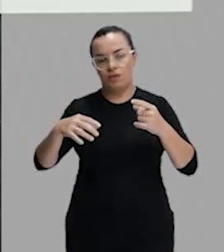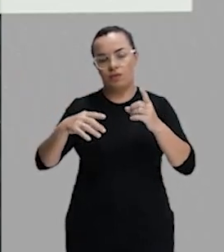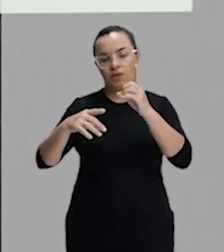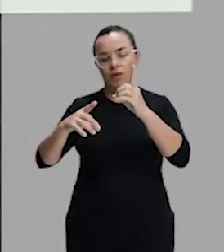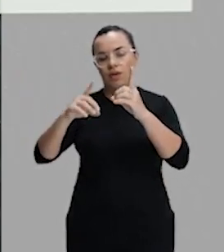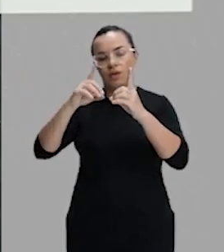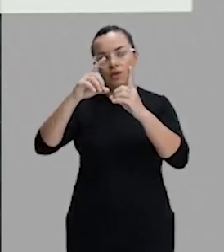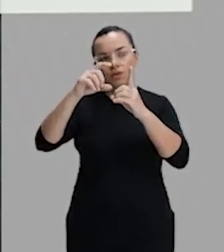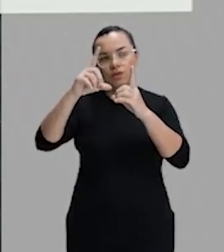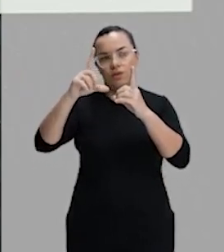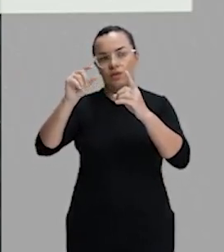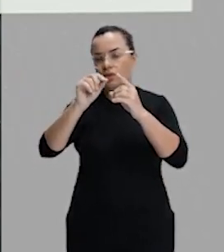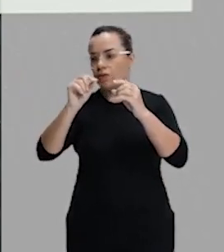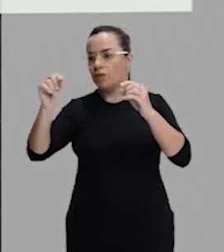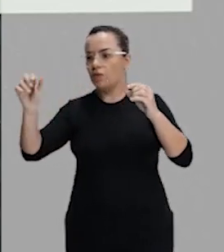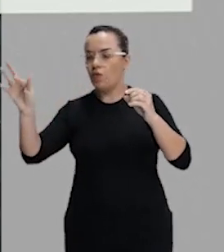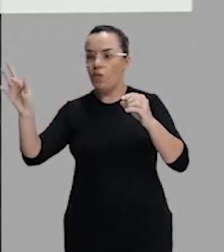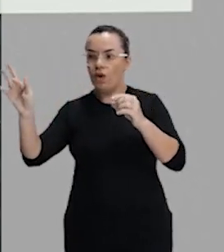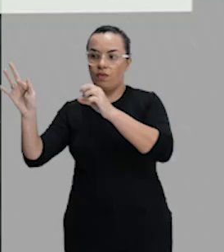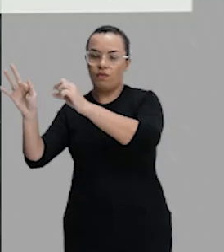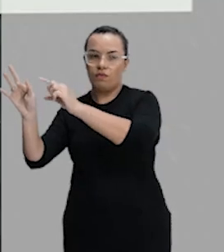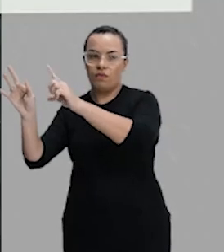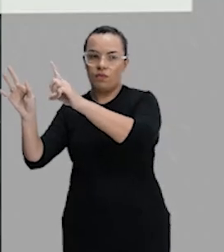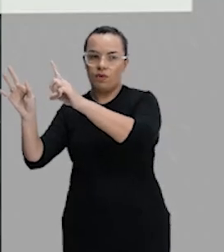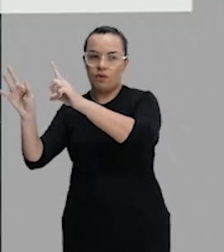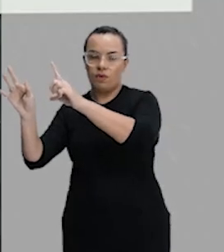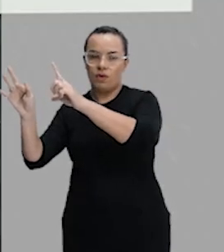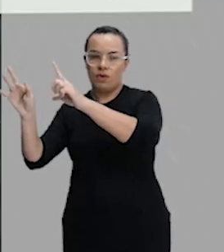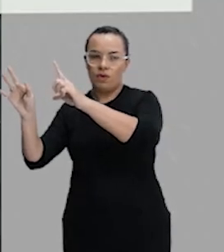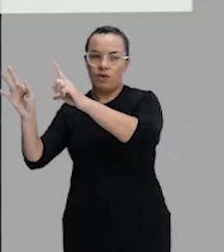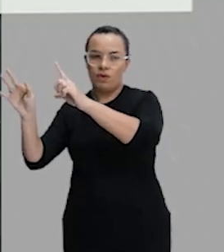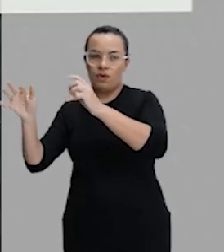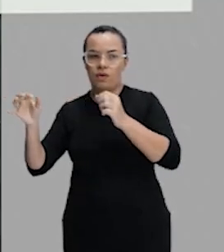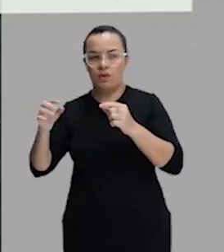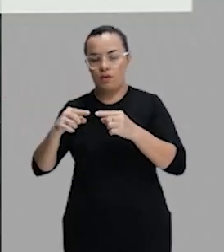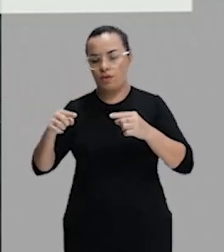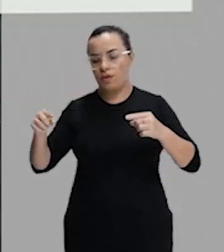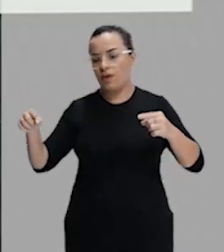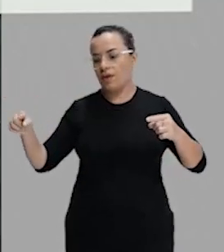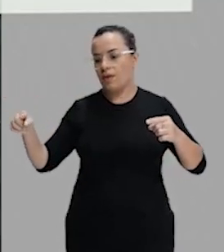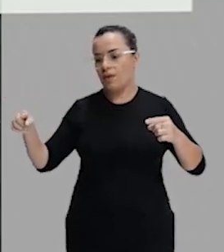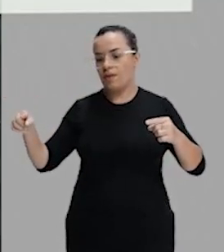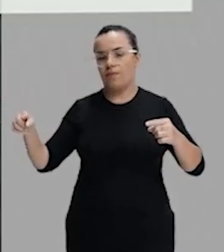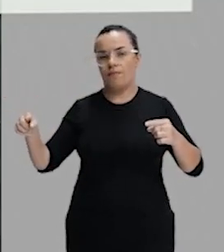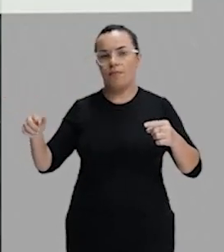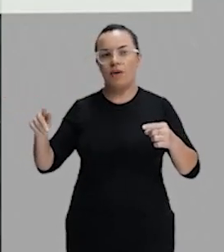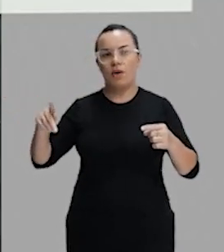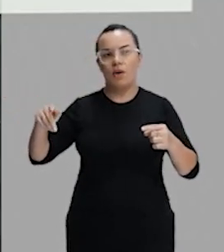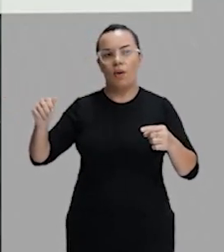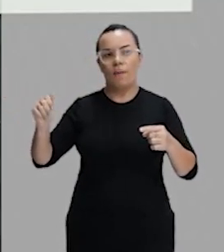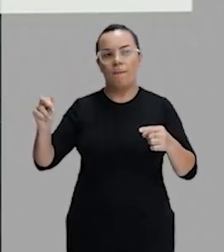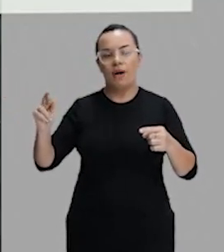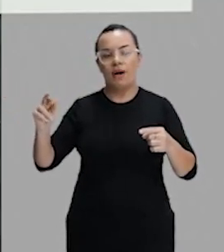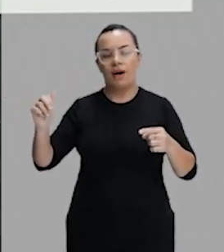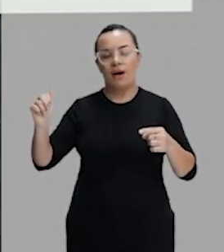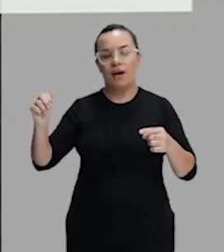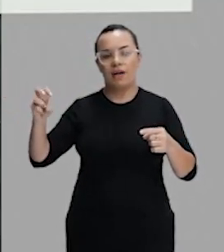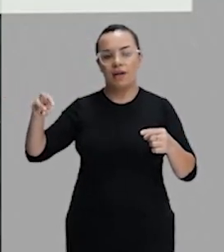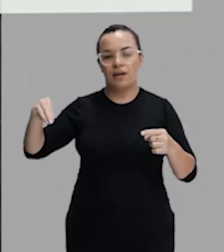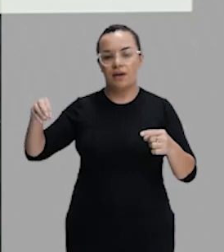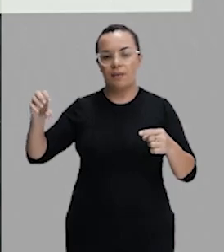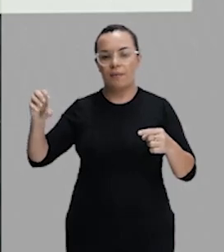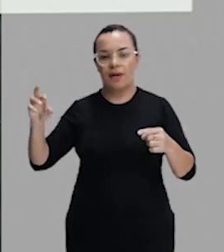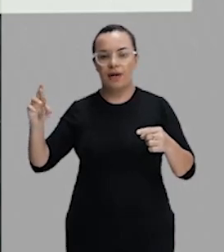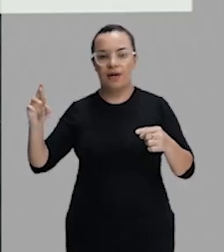foco e o eixo diretriz é chamado de parâmetro. Tá? Então, o que é o parâmetro? É a